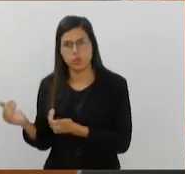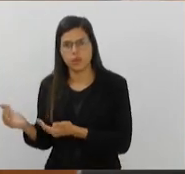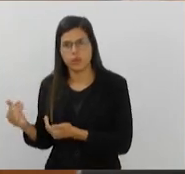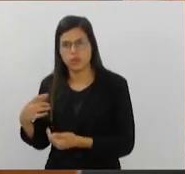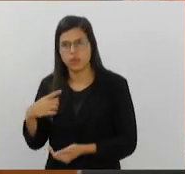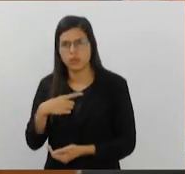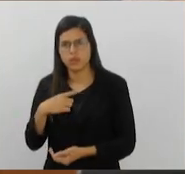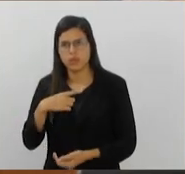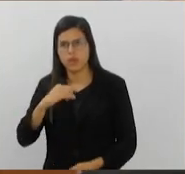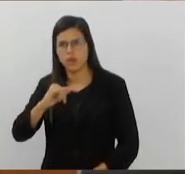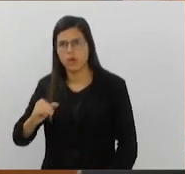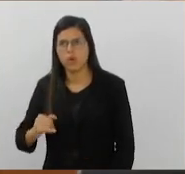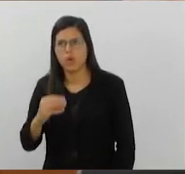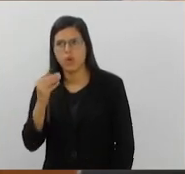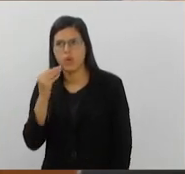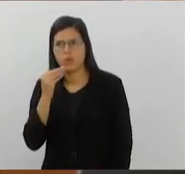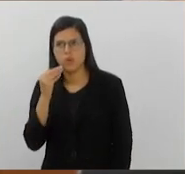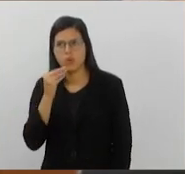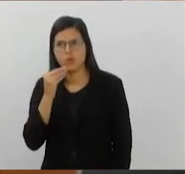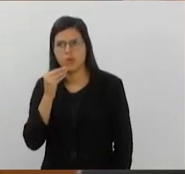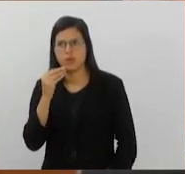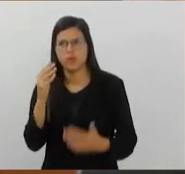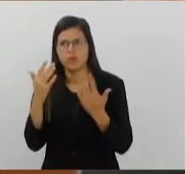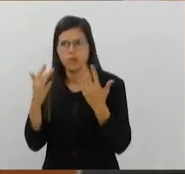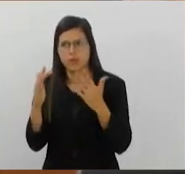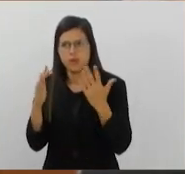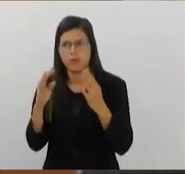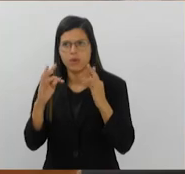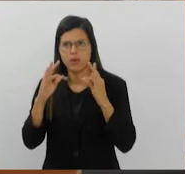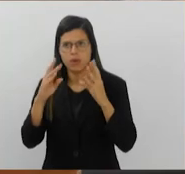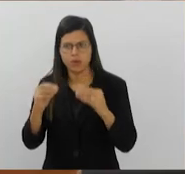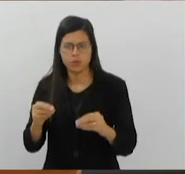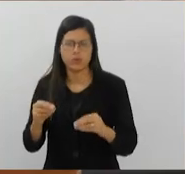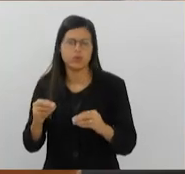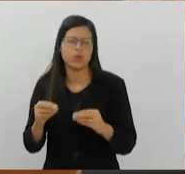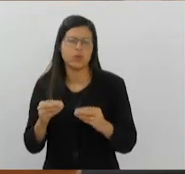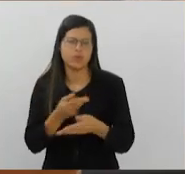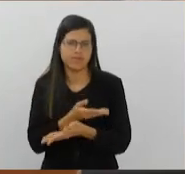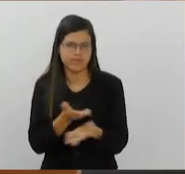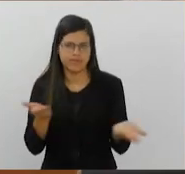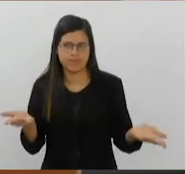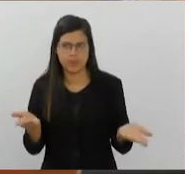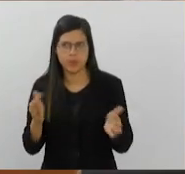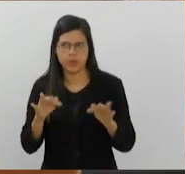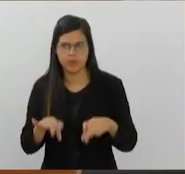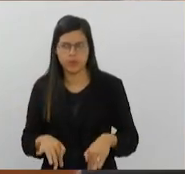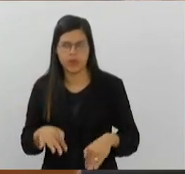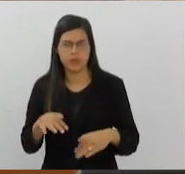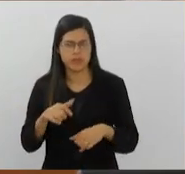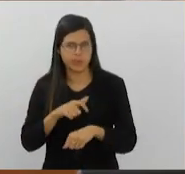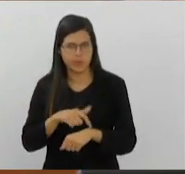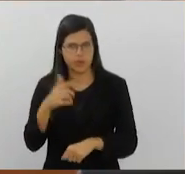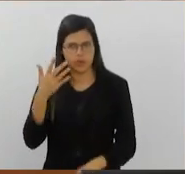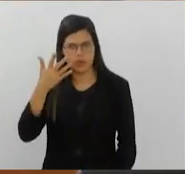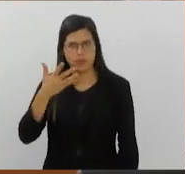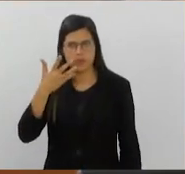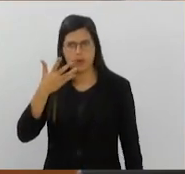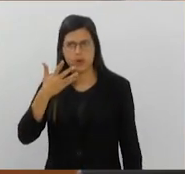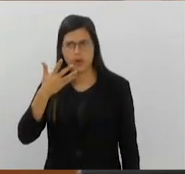realmente oportunidade. Parabéns a todos vocês. E, para encerrar aqui a minha fala,